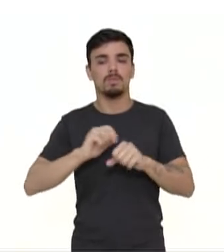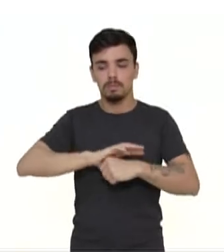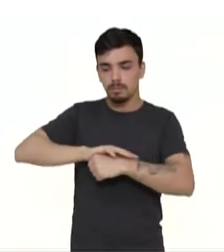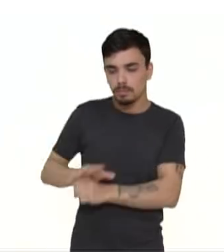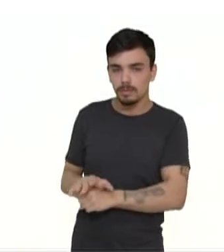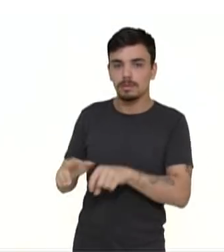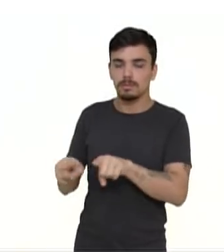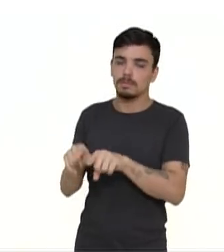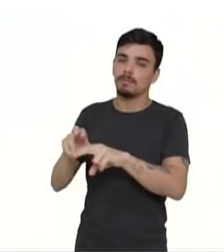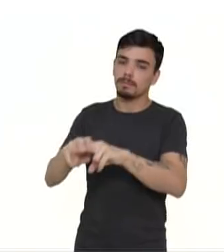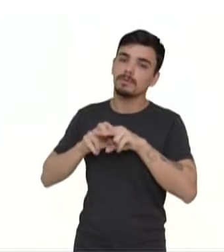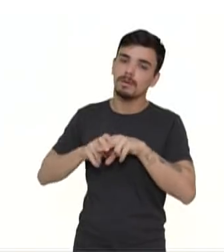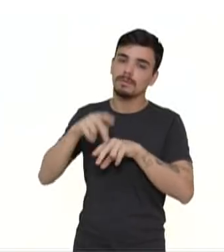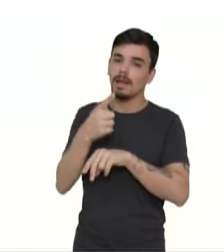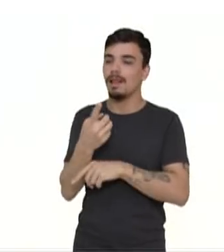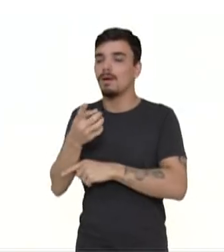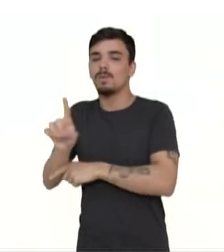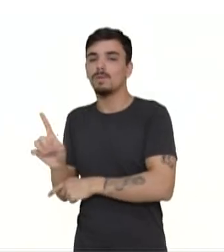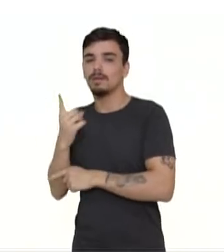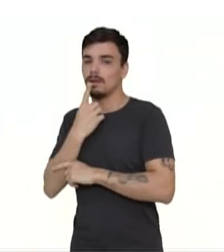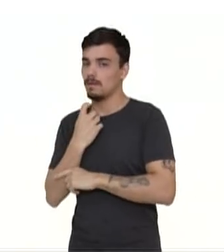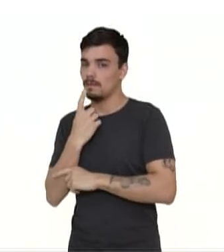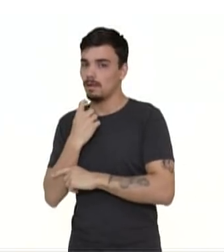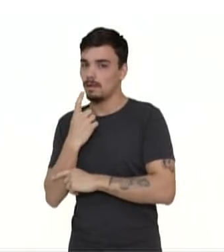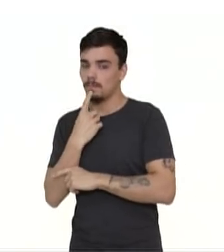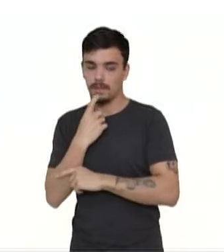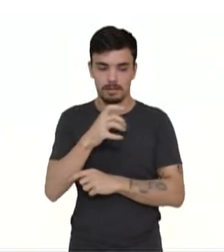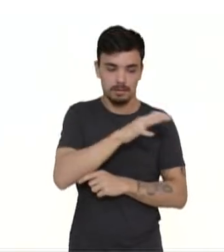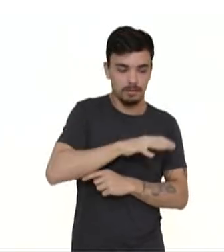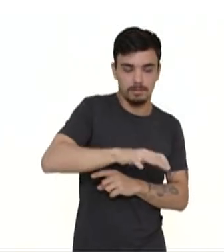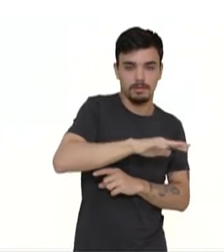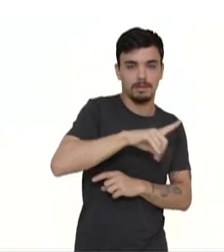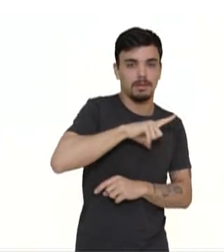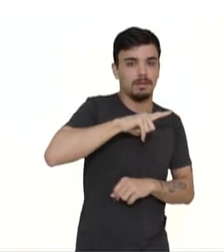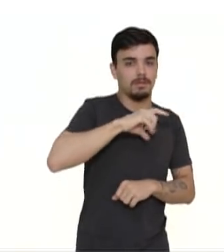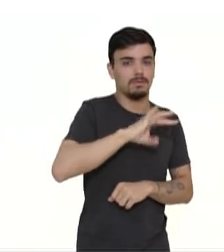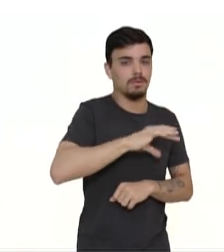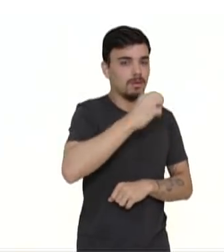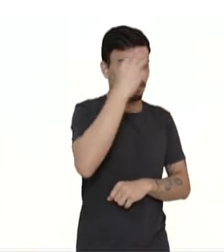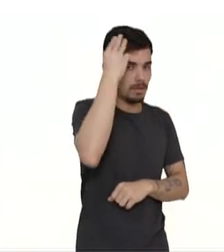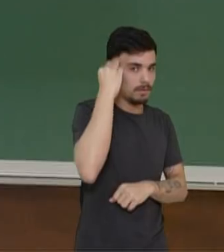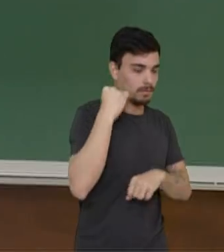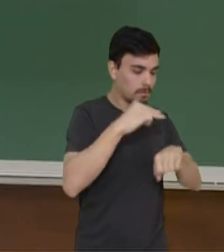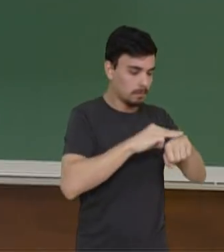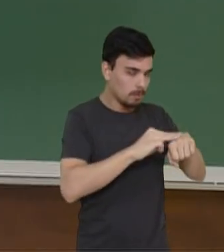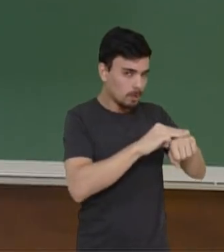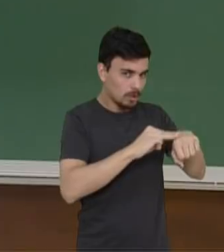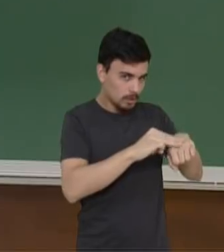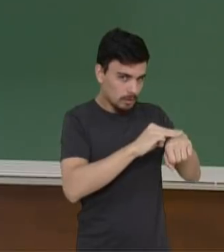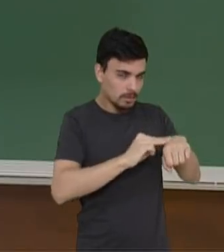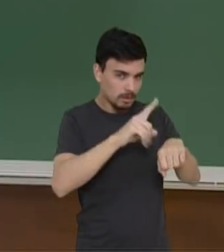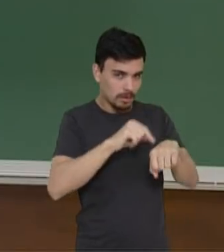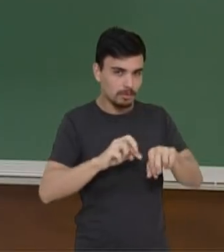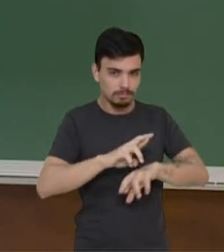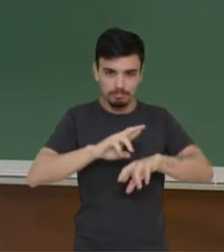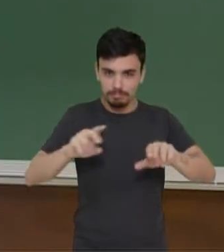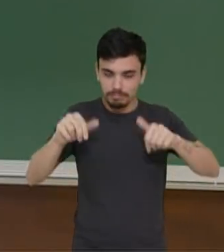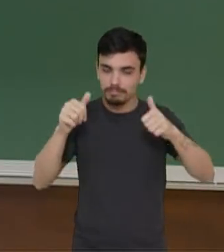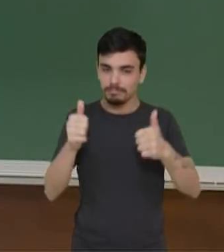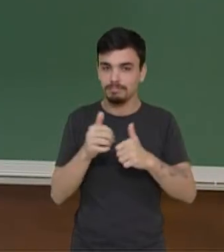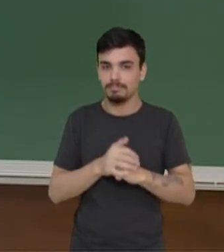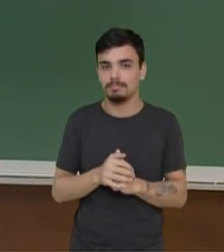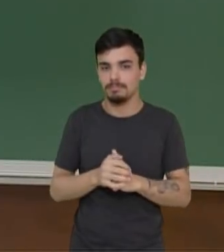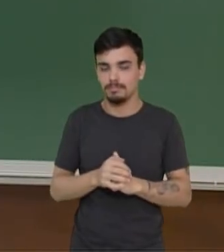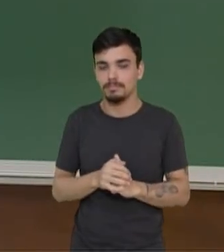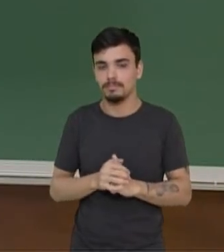discriminada, provavelmente porque ela era ruiva. E numa terra de morenos, ser ruivo era uma revolta involuntária, né? Então a gente